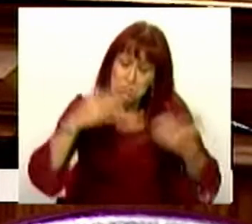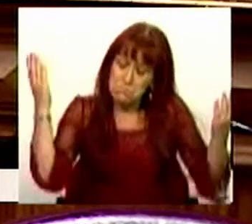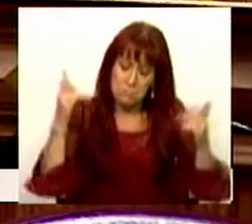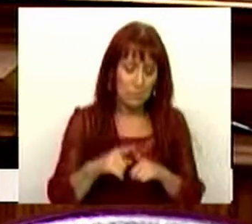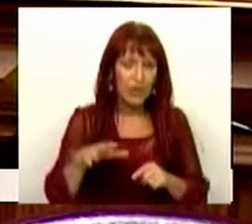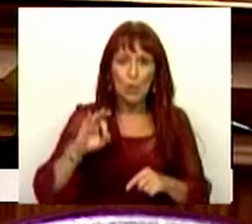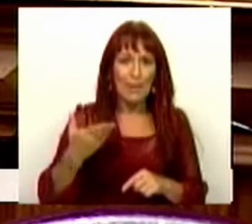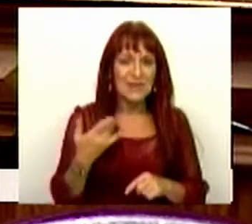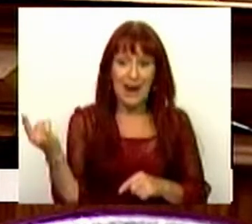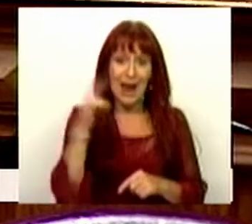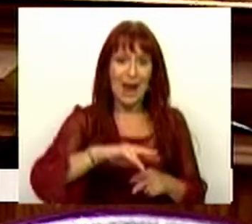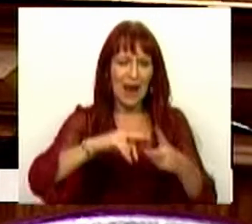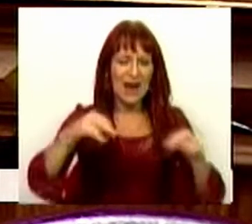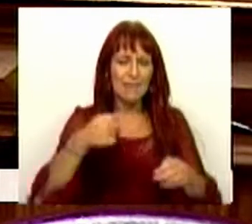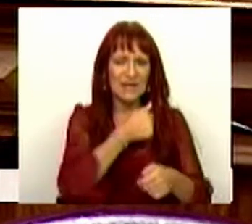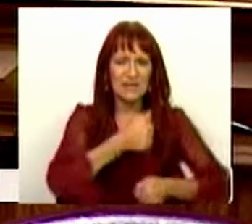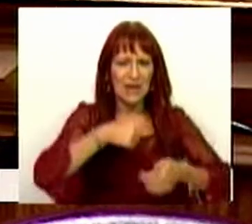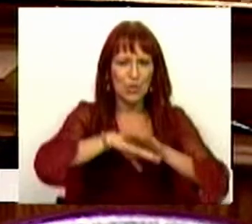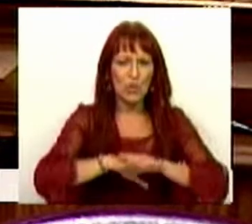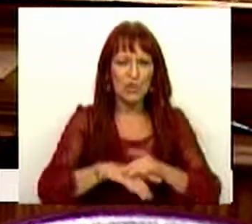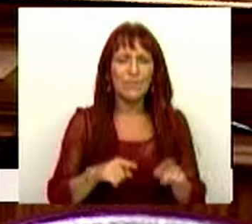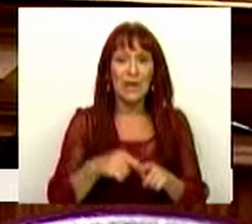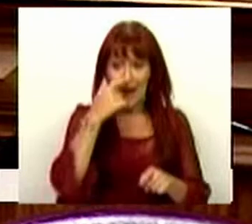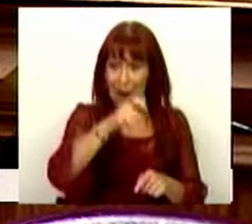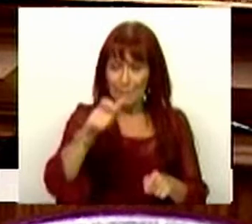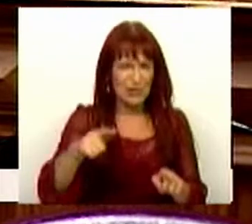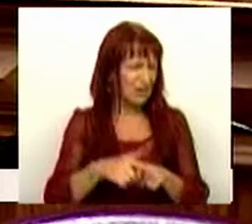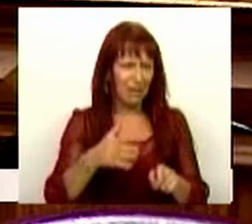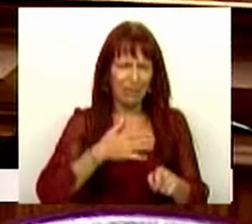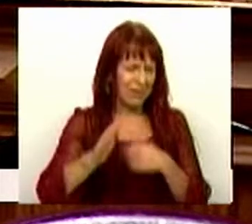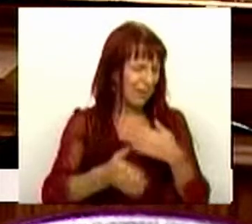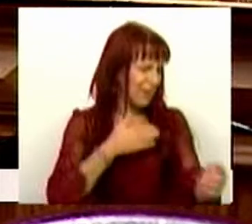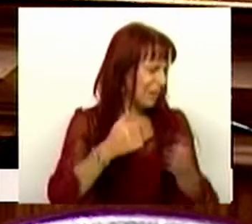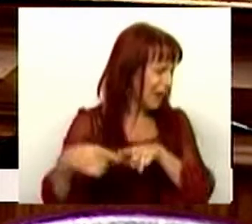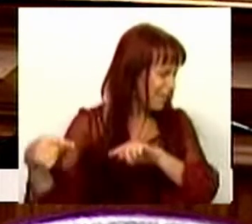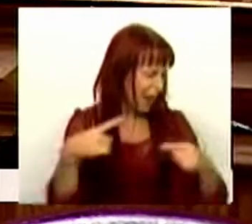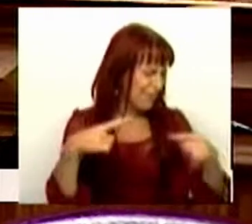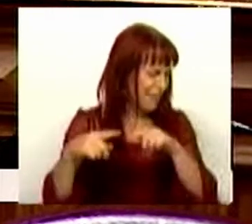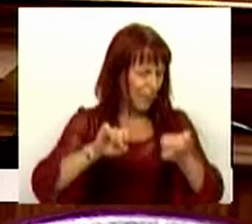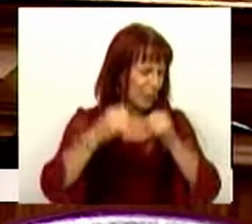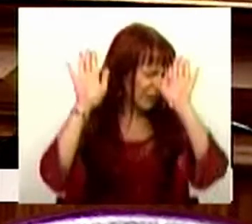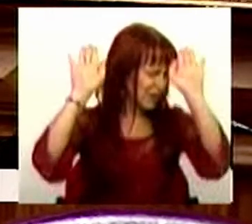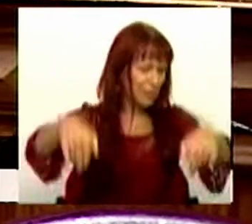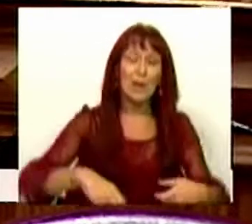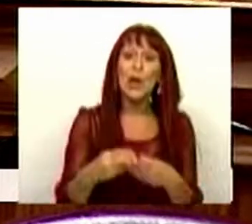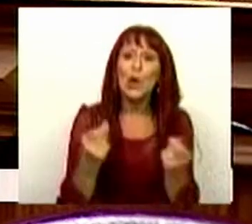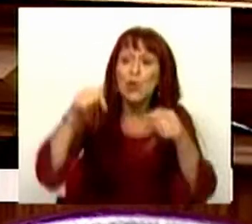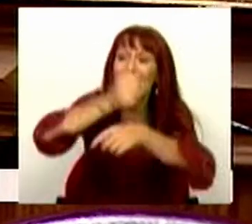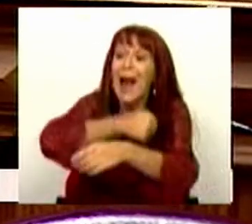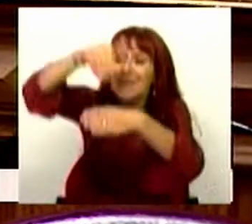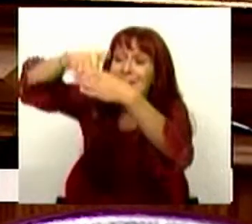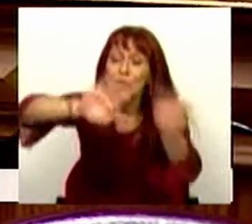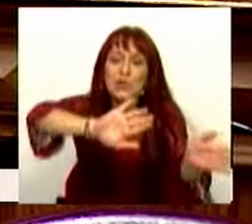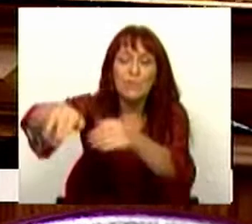do PSD à Câmara da Guarda. Os guardenses não querem saber de guerrilhas partidárias, resolvam-nas dentro de casa.